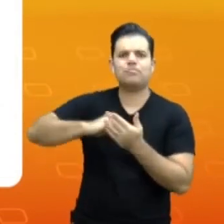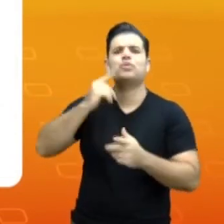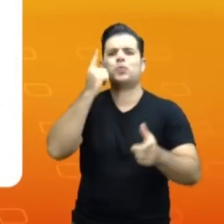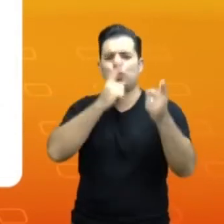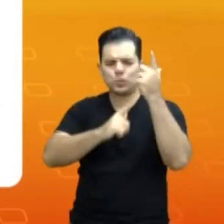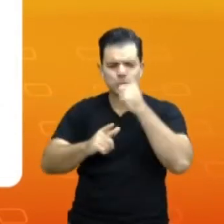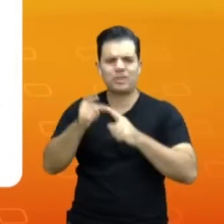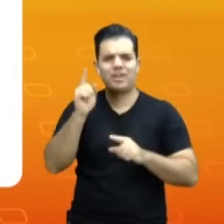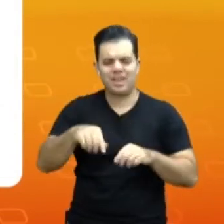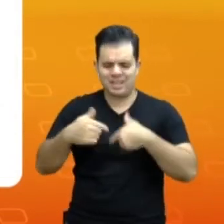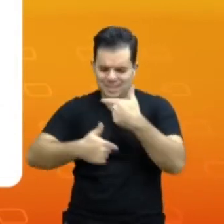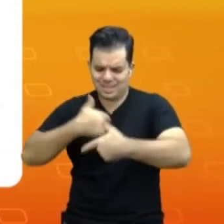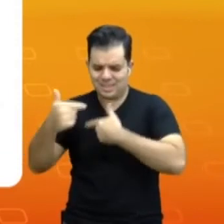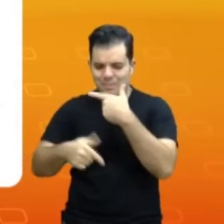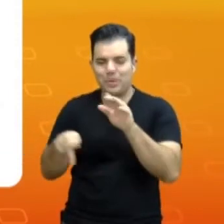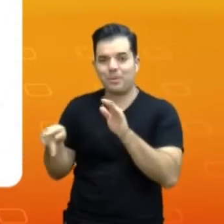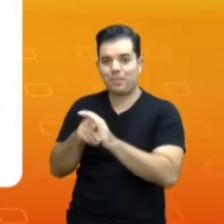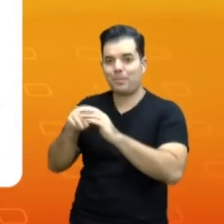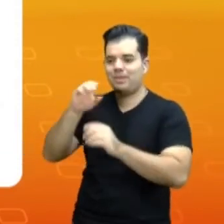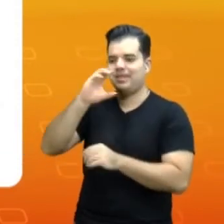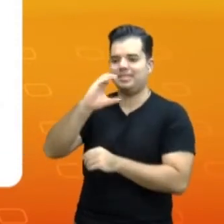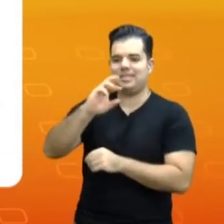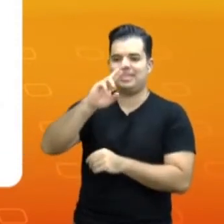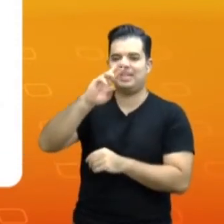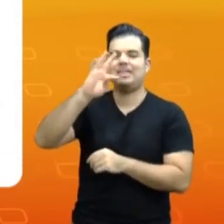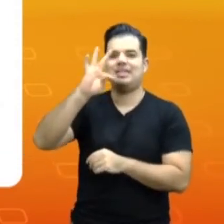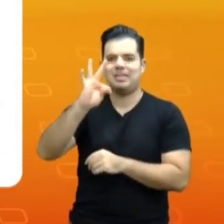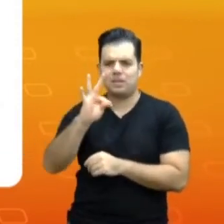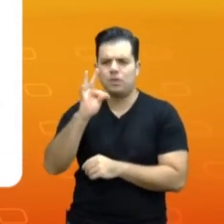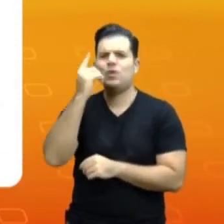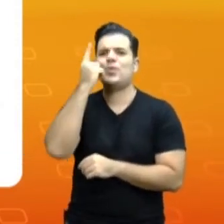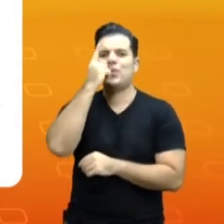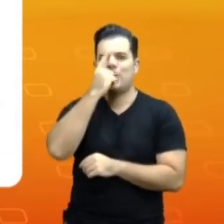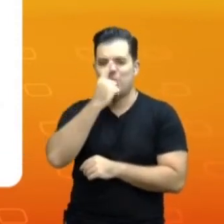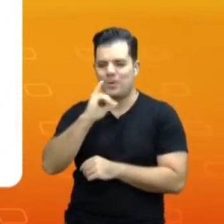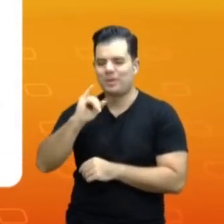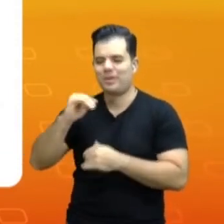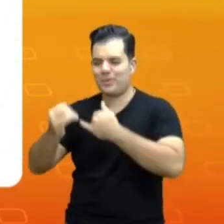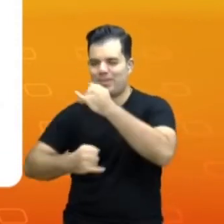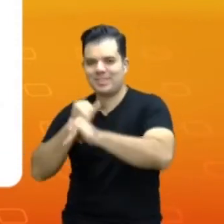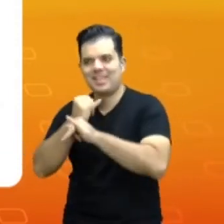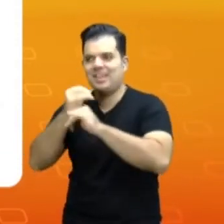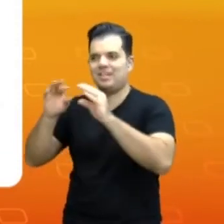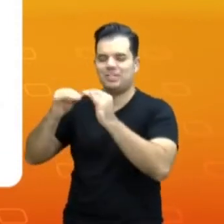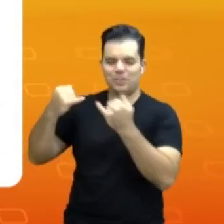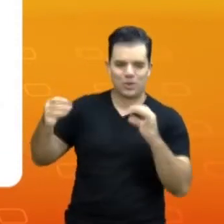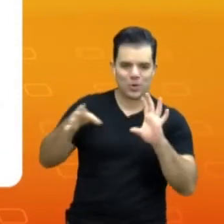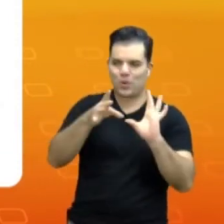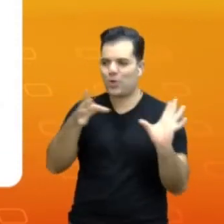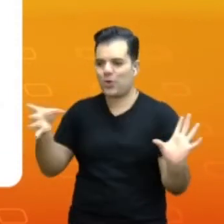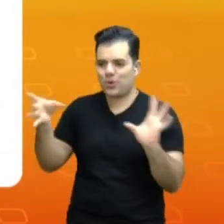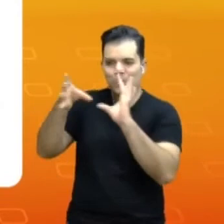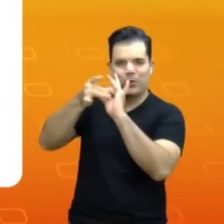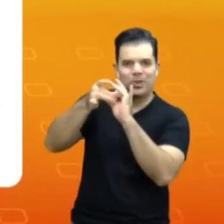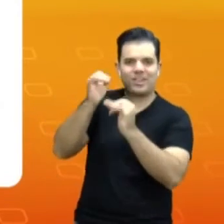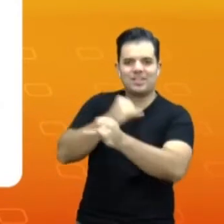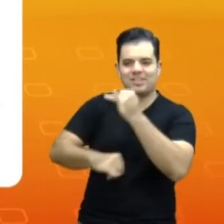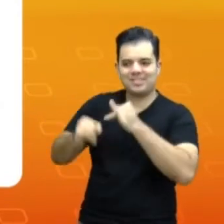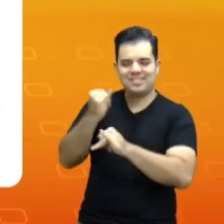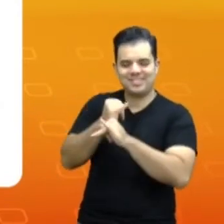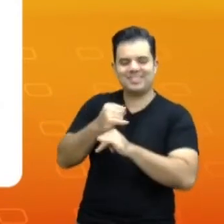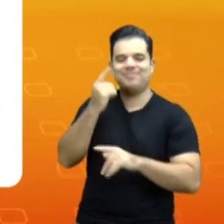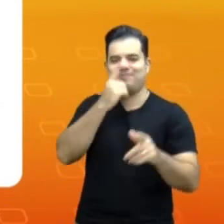SRT também, então eu acho que essa eficiência a gente conseguiu transparecer. E os comentaristas que aqui